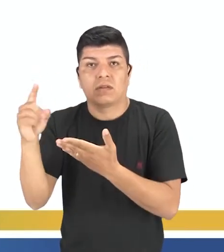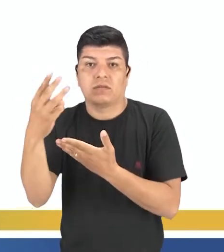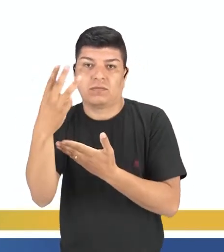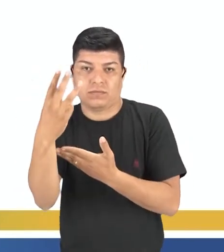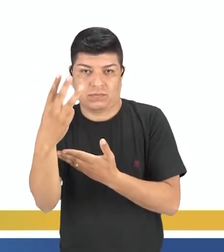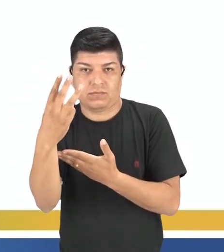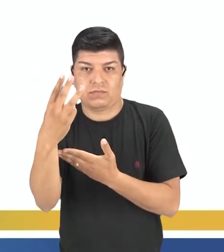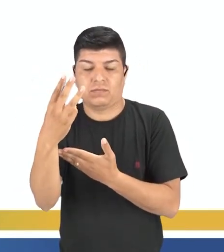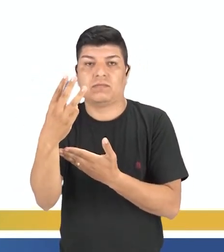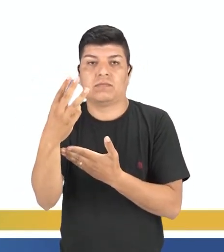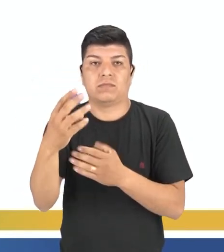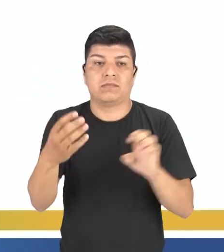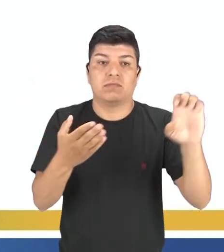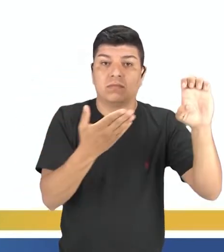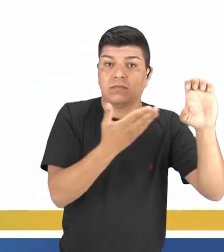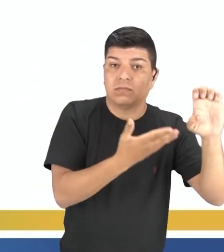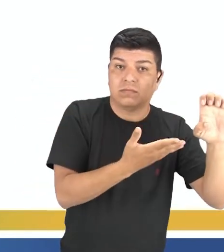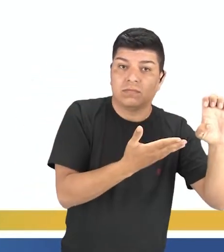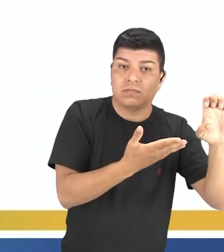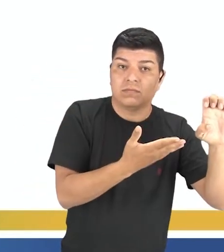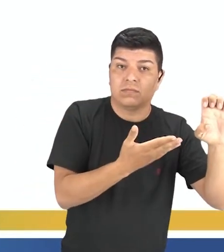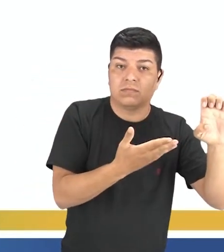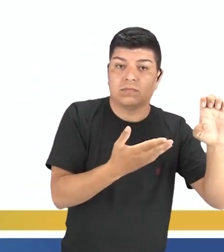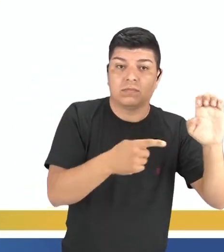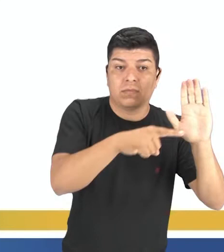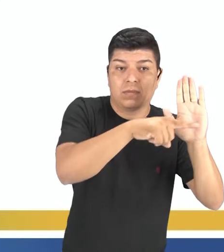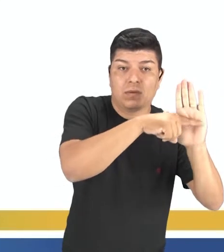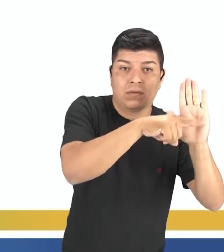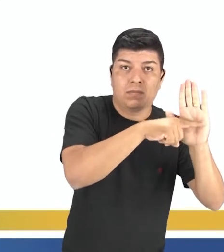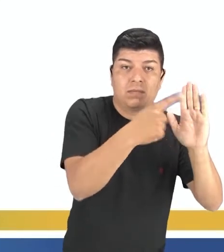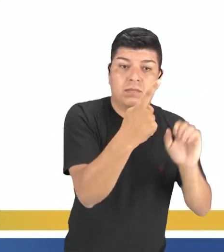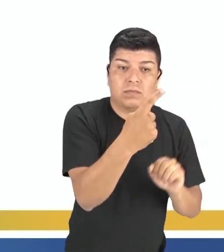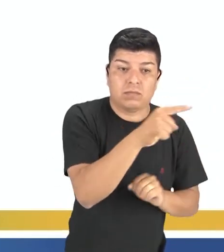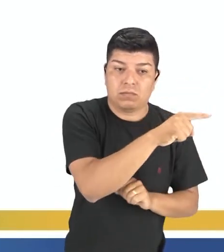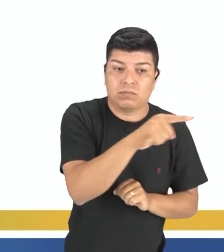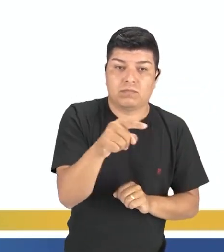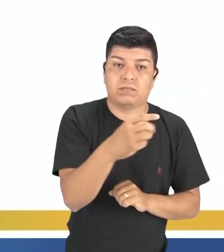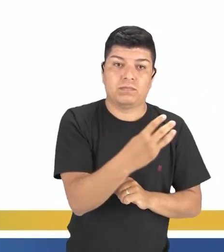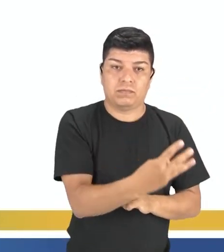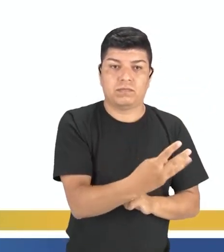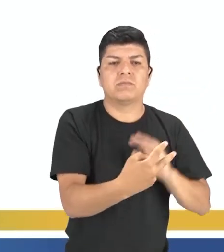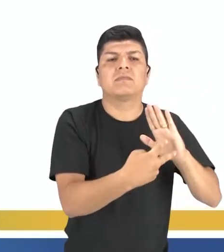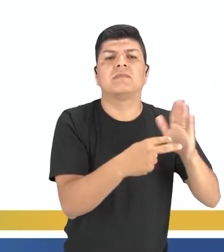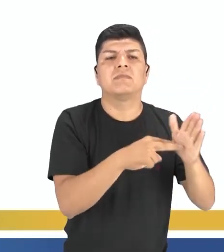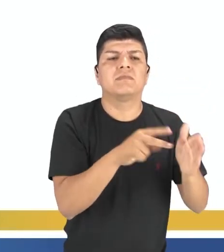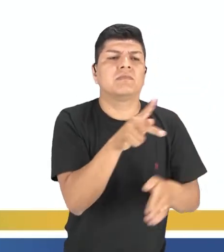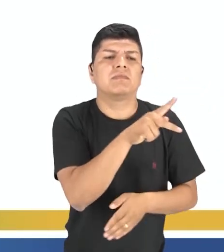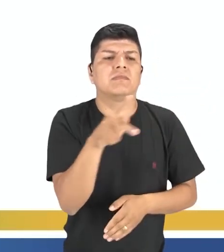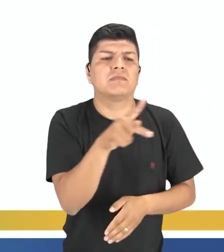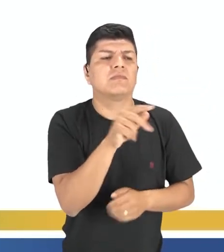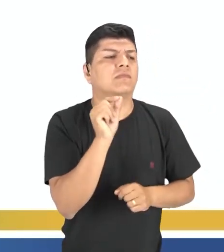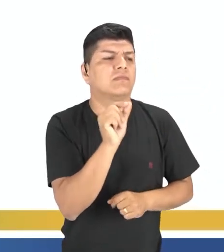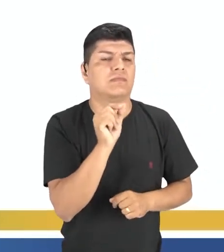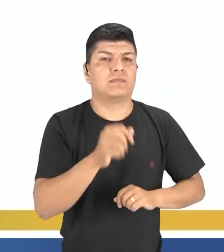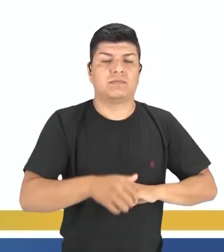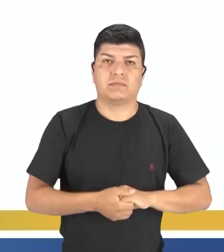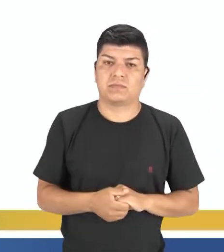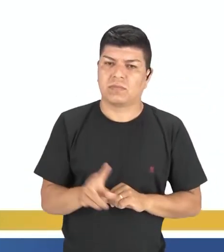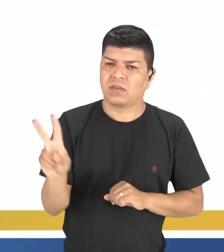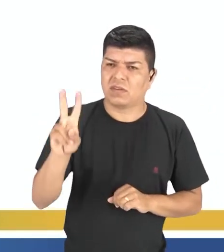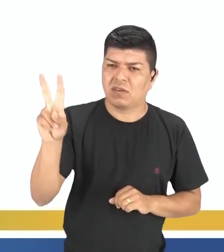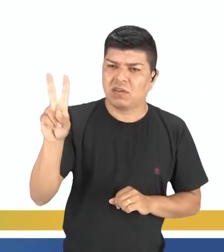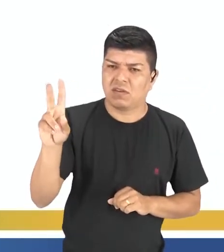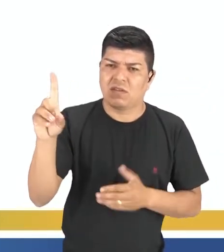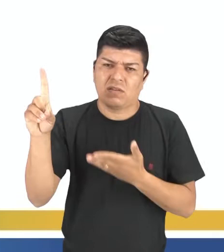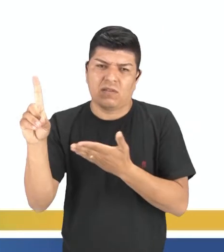3 e à esquerda de menos 1/3. E o que significa isso, professor Anderson? Os valores à direita